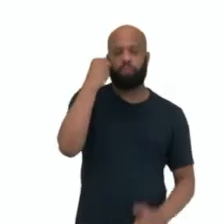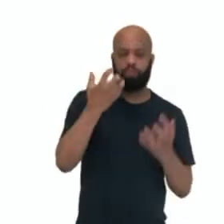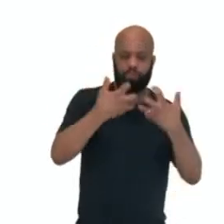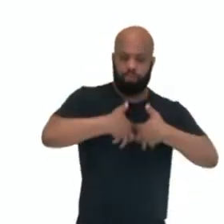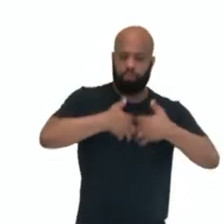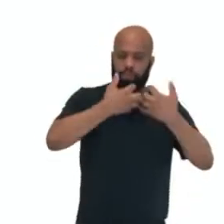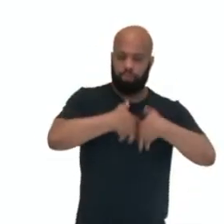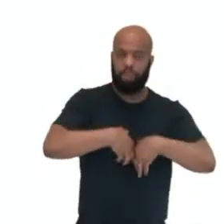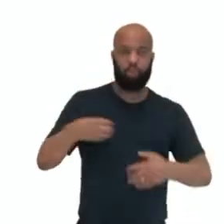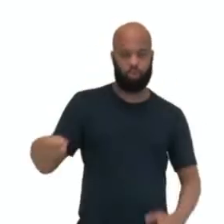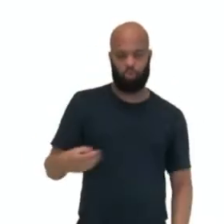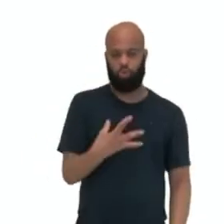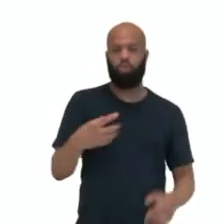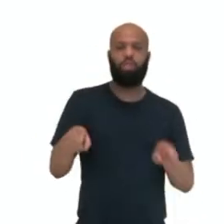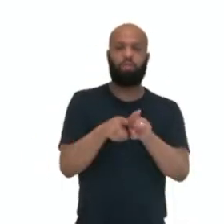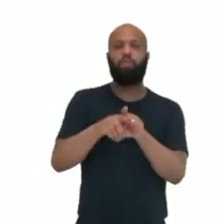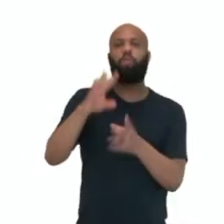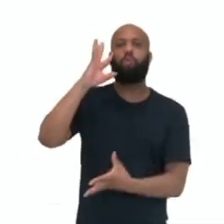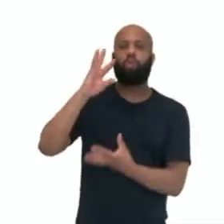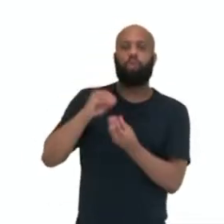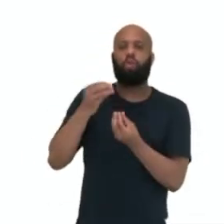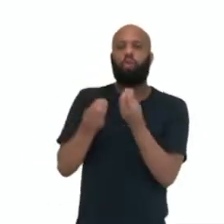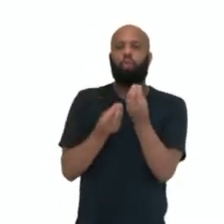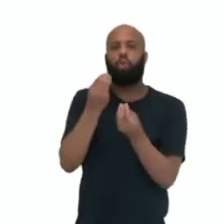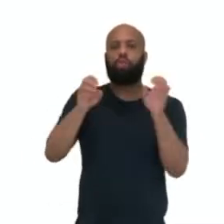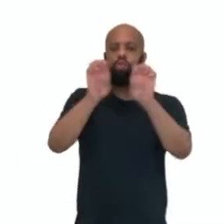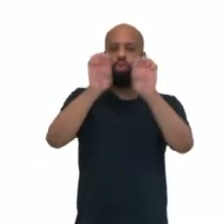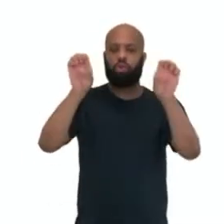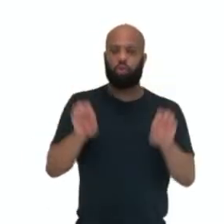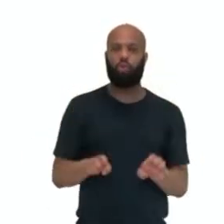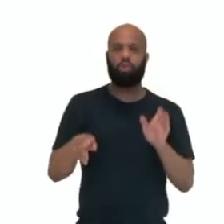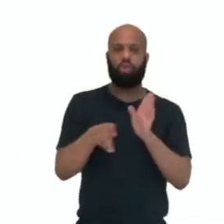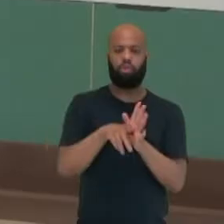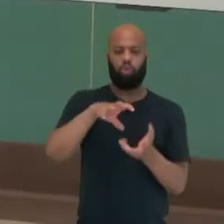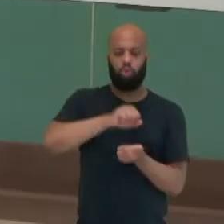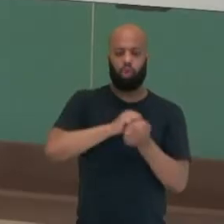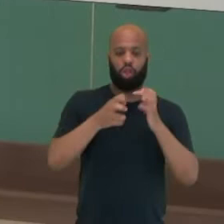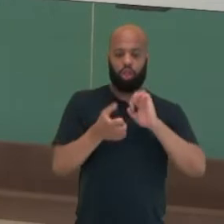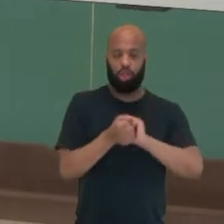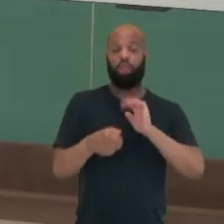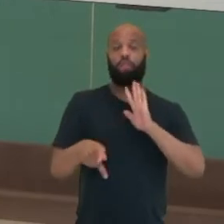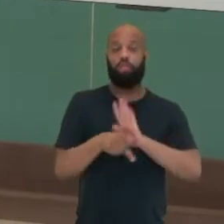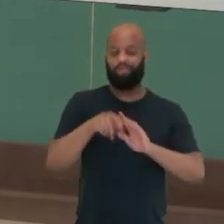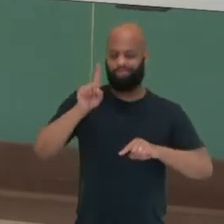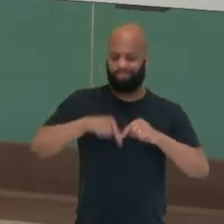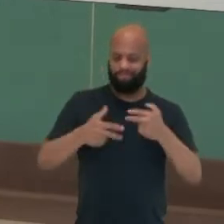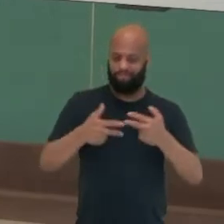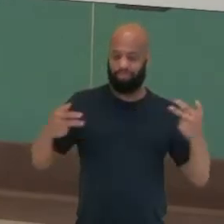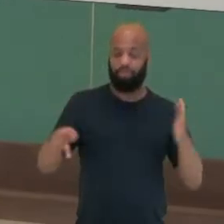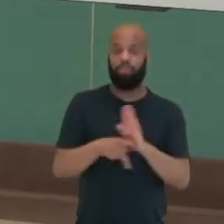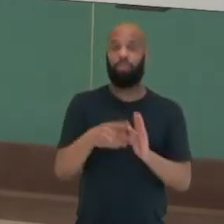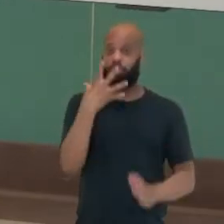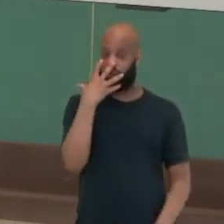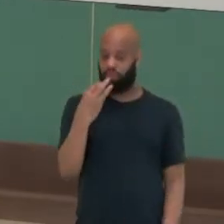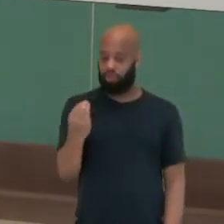e entender como se estrutura o empirismo materialista de Hobbes e as suas